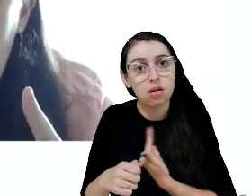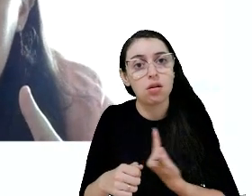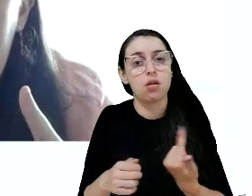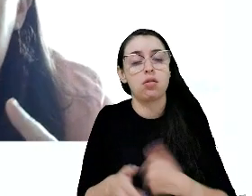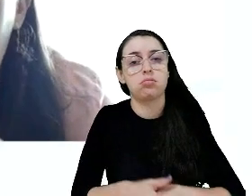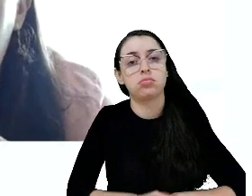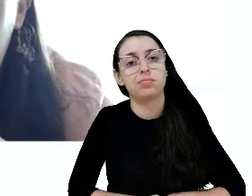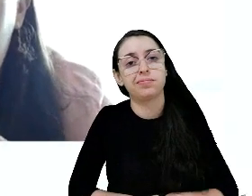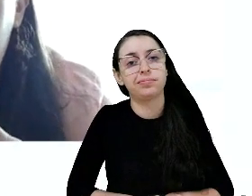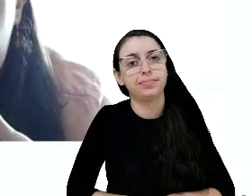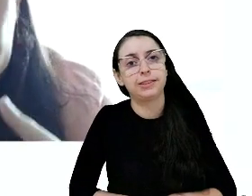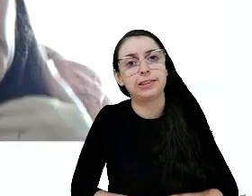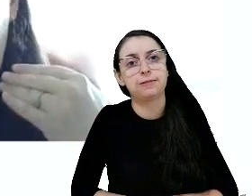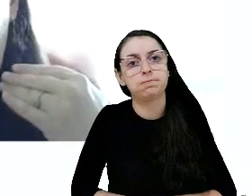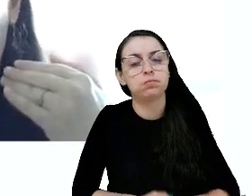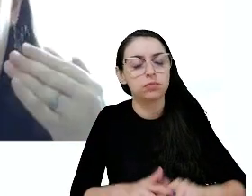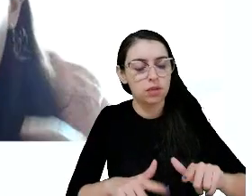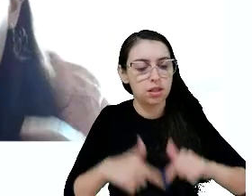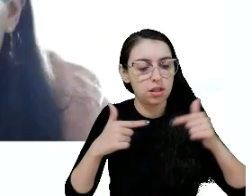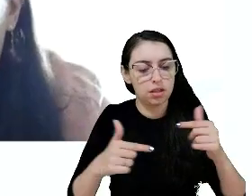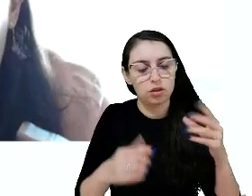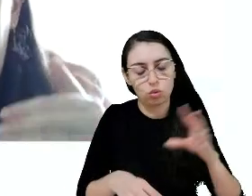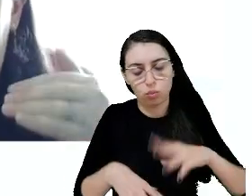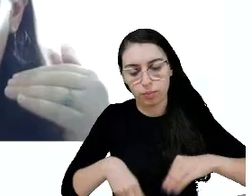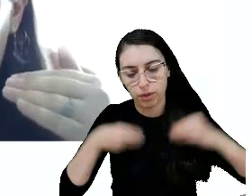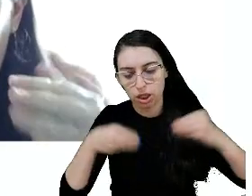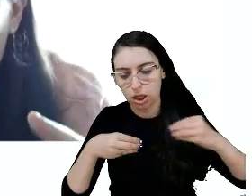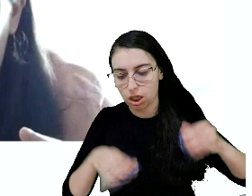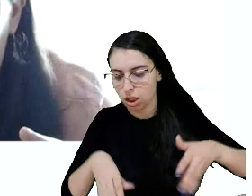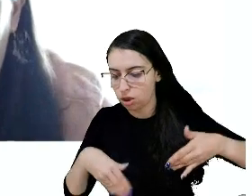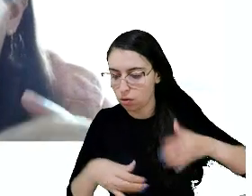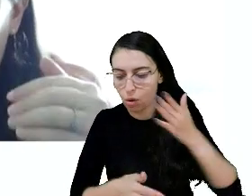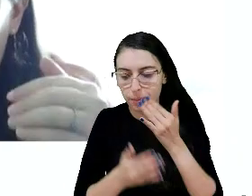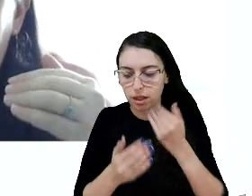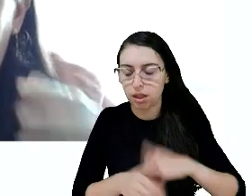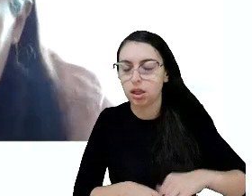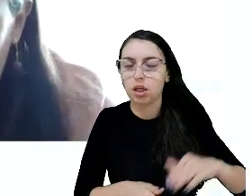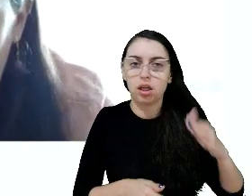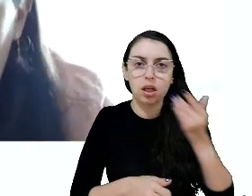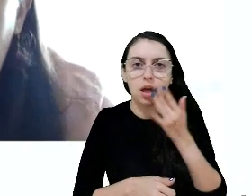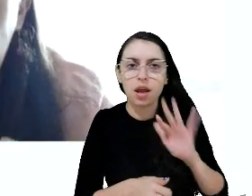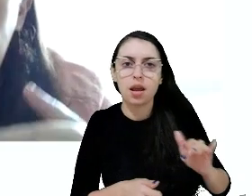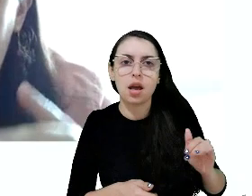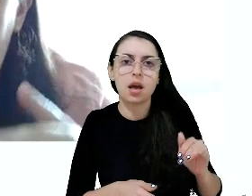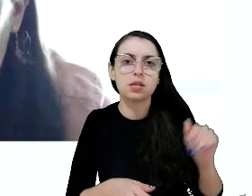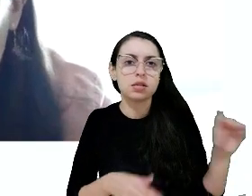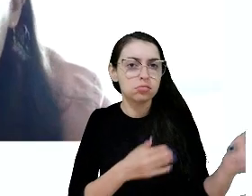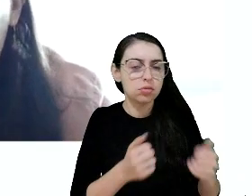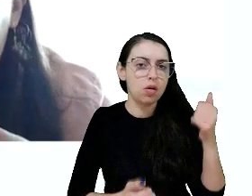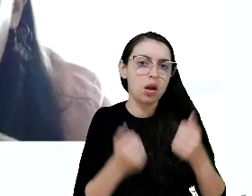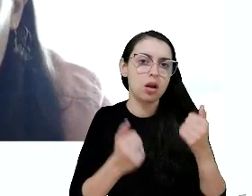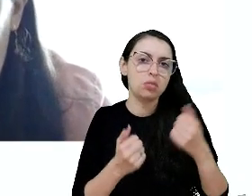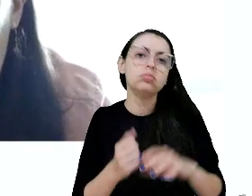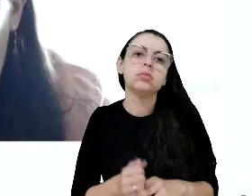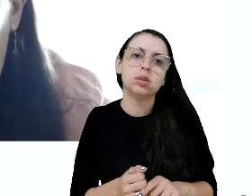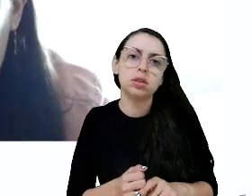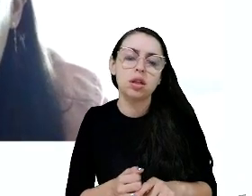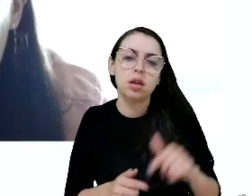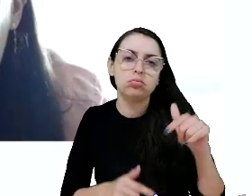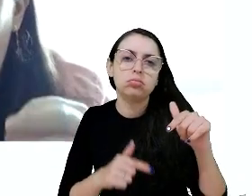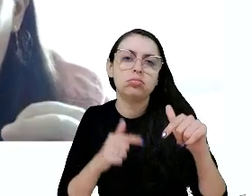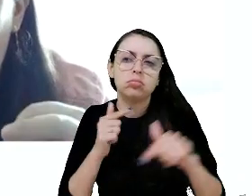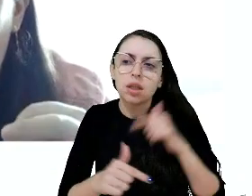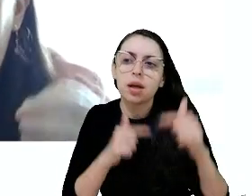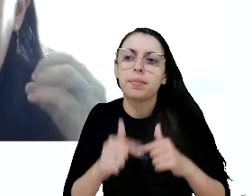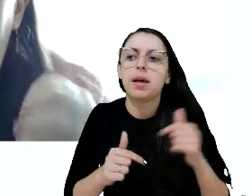no tempo hábil necessário. Então, carregar roupinha de criança, carregar comida no carro, carregar criança no carro, a gente fez muito disso, e a gente sabe que é